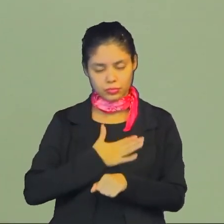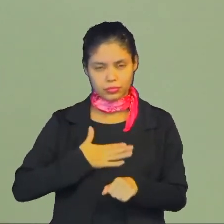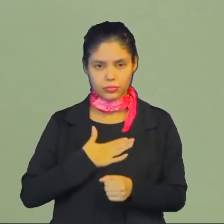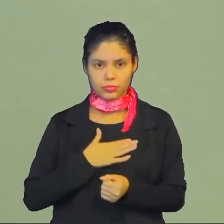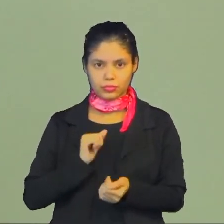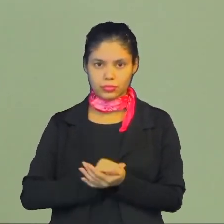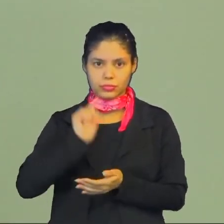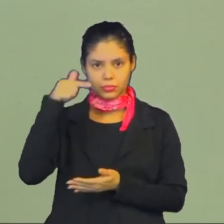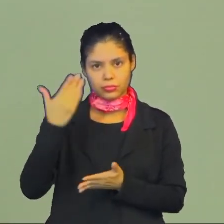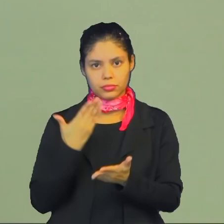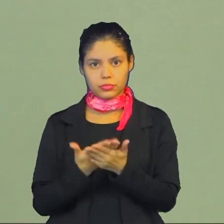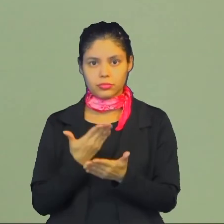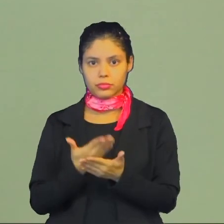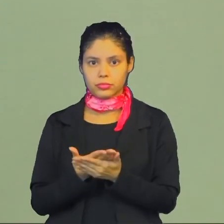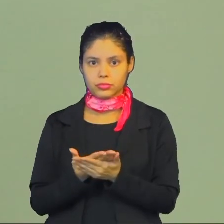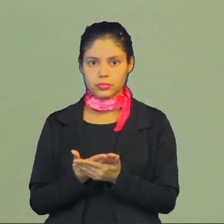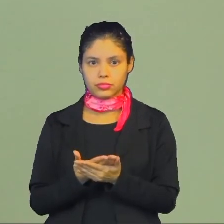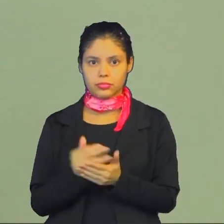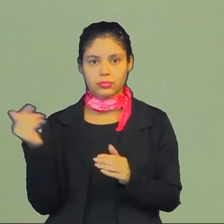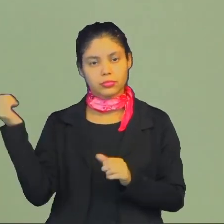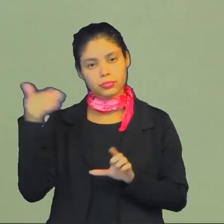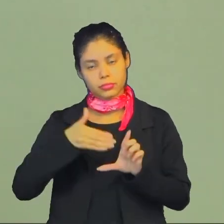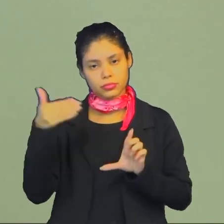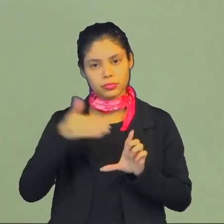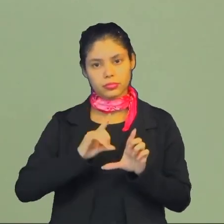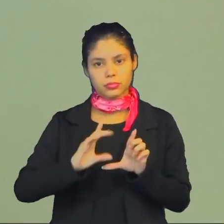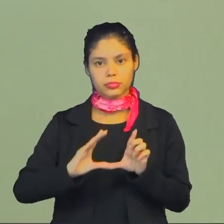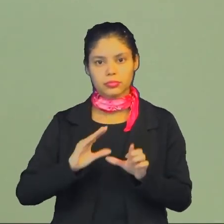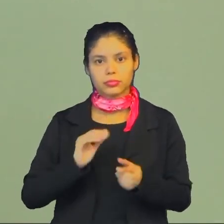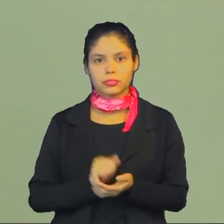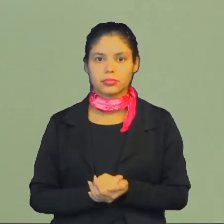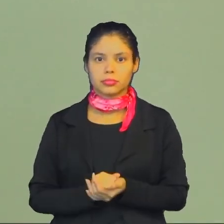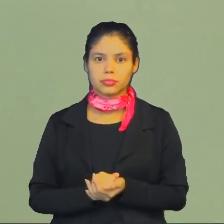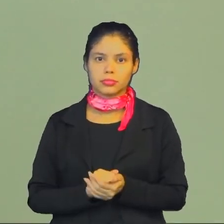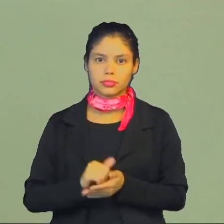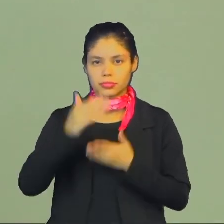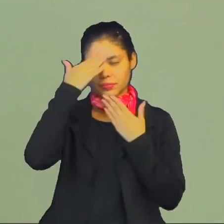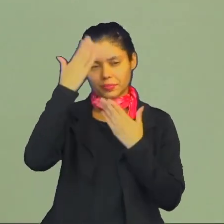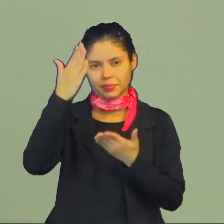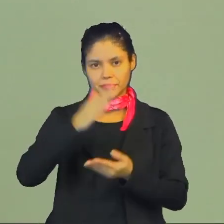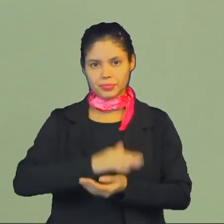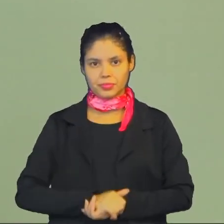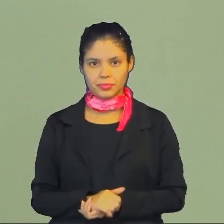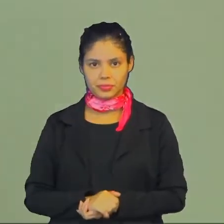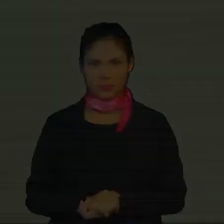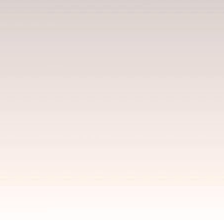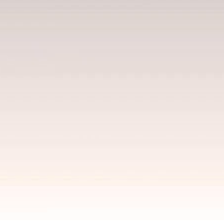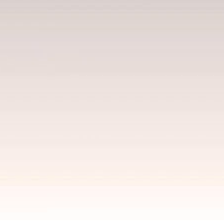gostado e aguardo vocês na próxima aula. Para mais informações, acesse a plataforma Eduque. Muito obrigado.